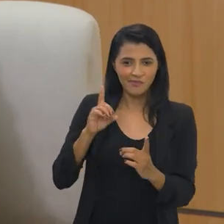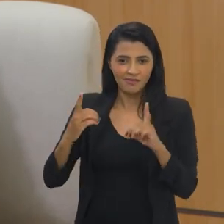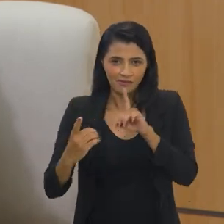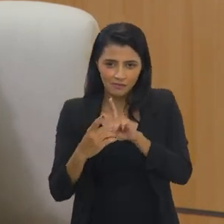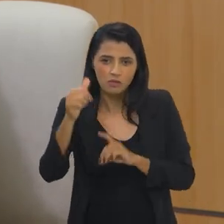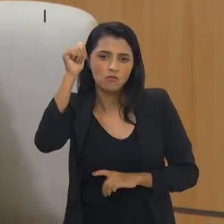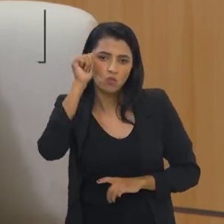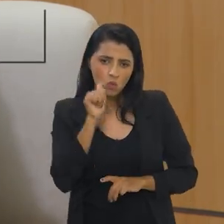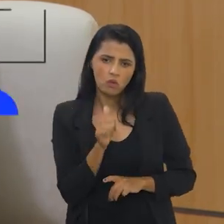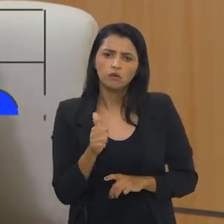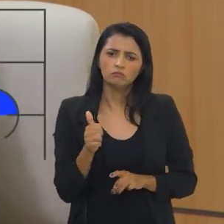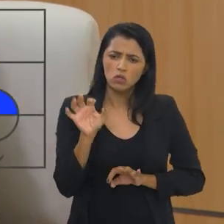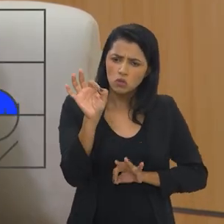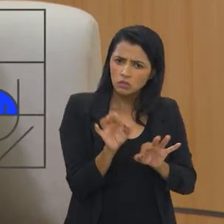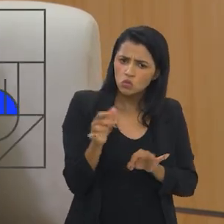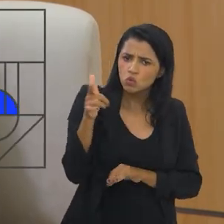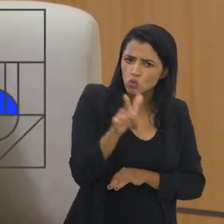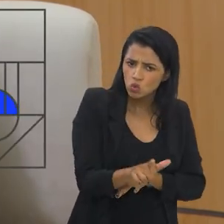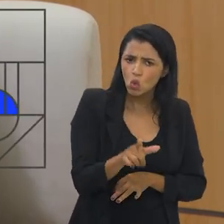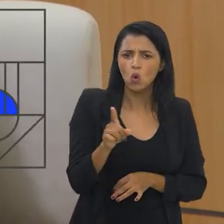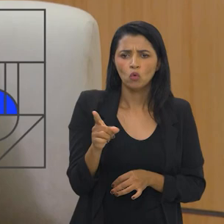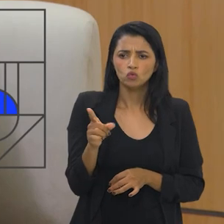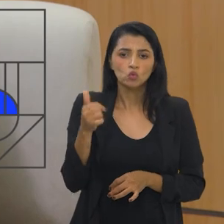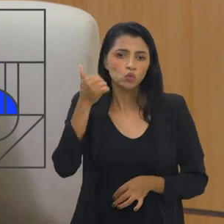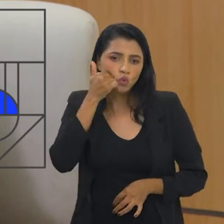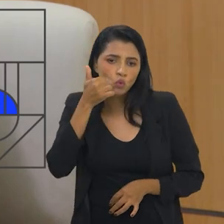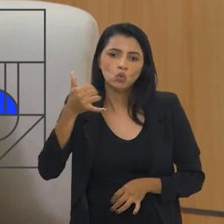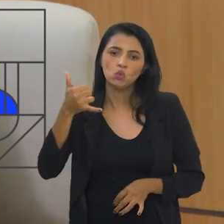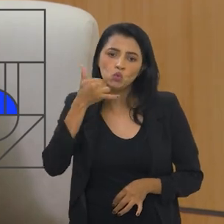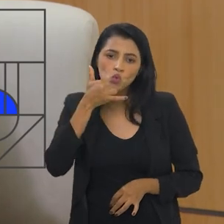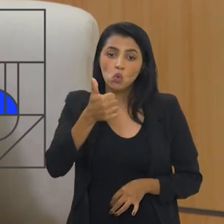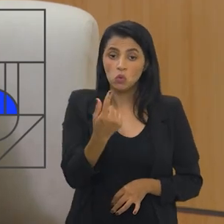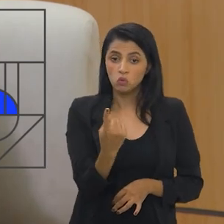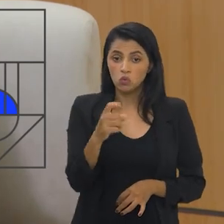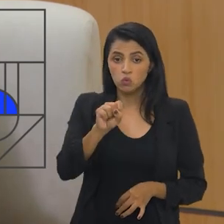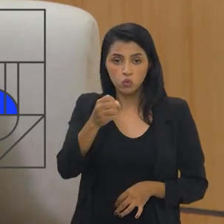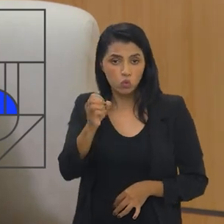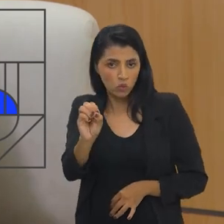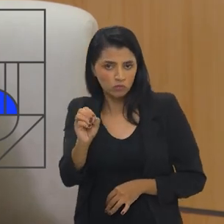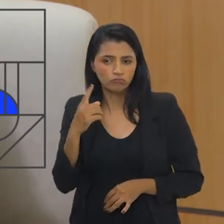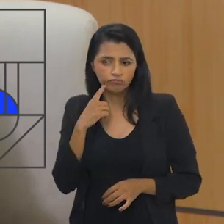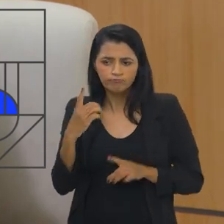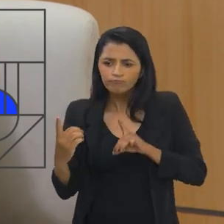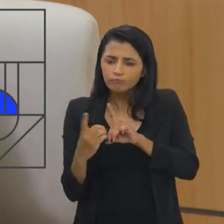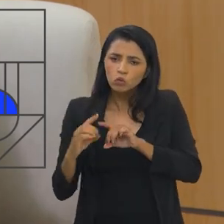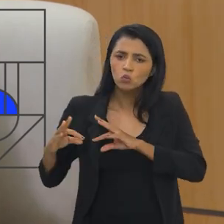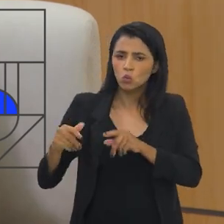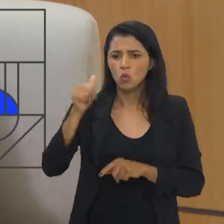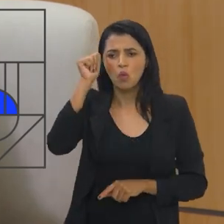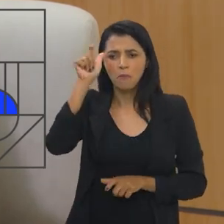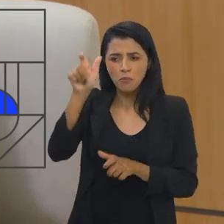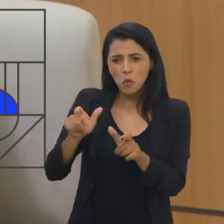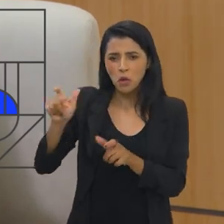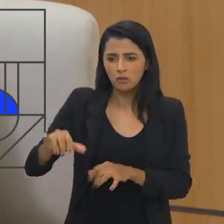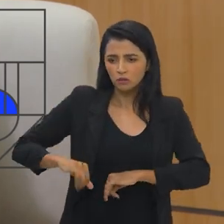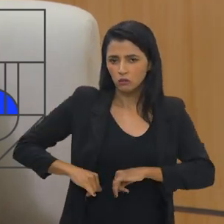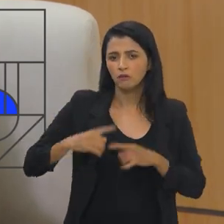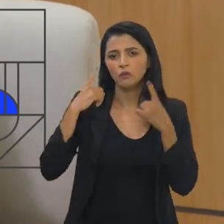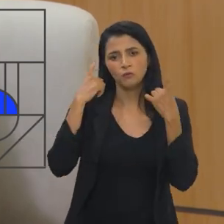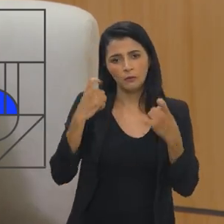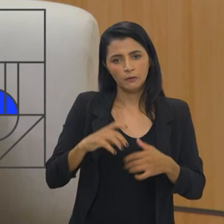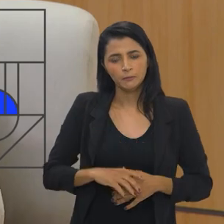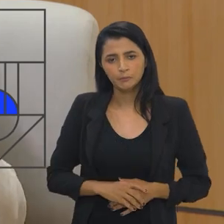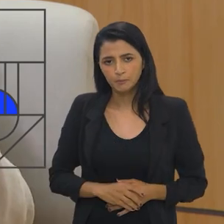A questão da reestruturação do 180 né para atender todas as mulheres em situação de